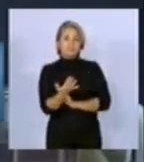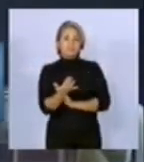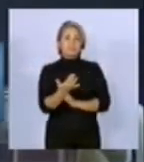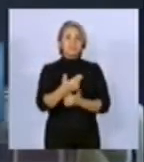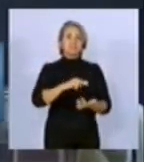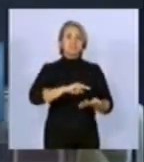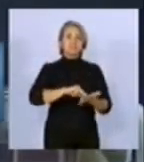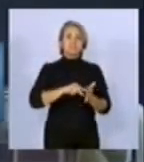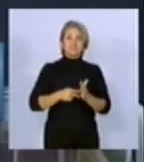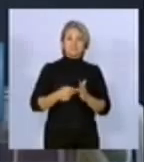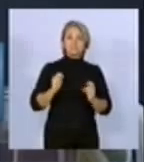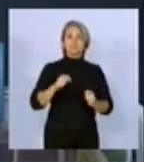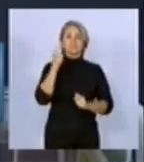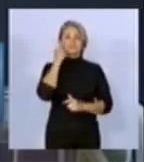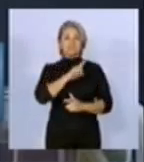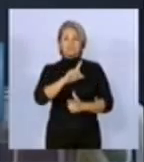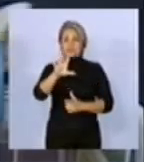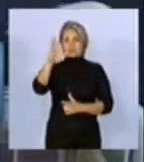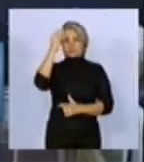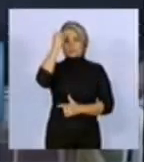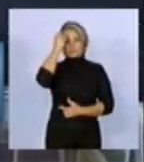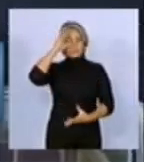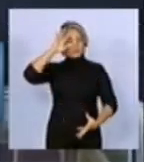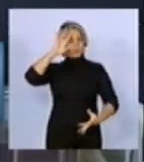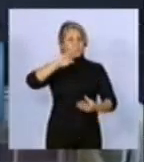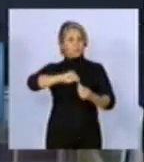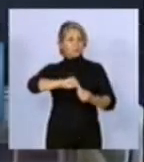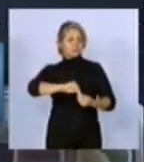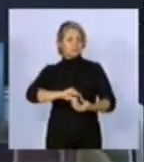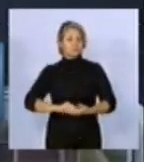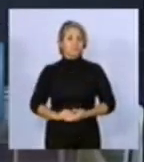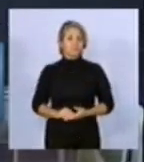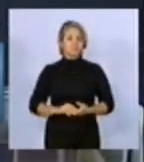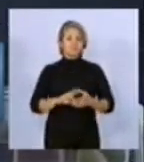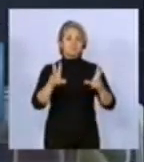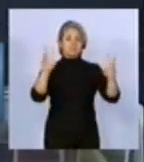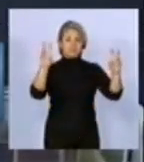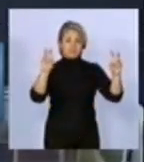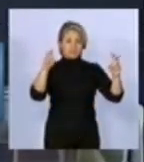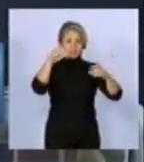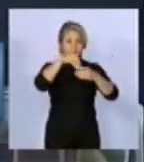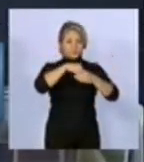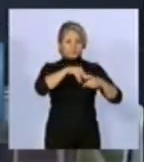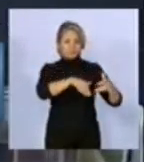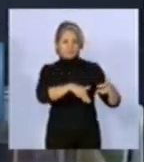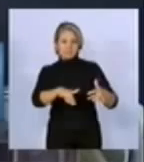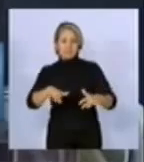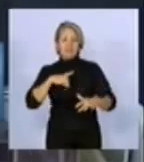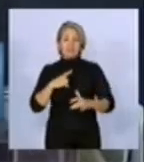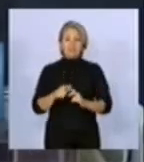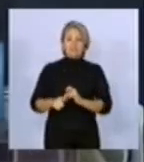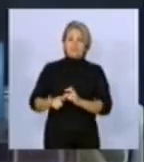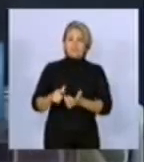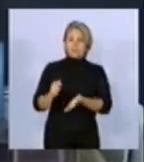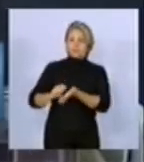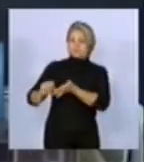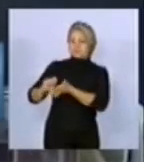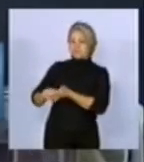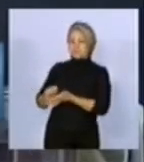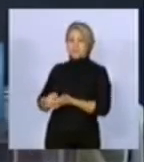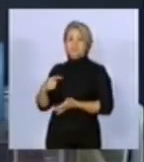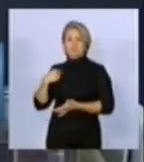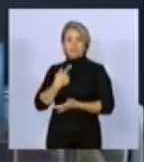chegarmos a uma conclusão Ok ah dentro desse desse aspecto então nós tivemos alguns registros de Campo que estão vão vão estar